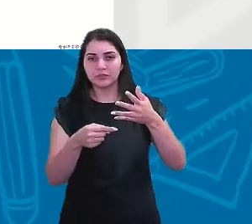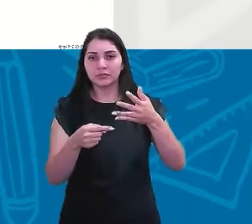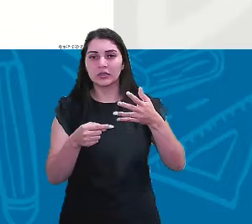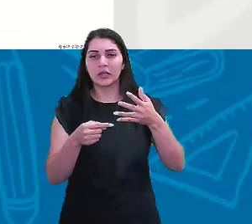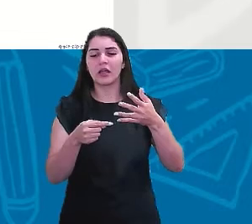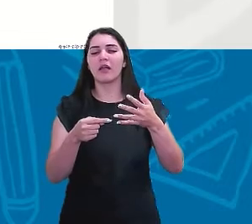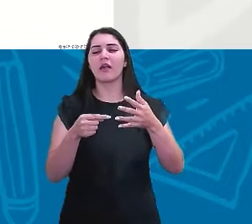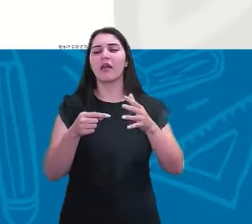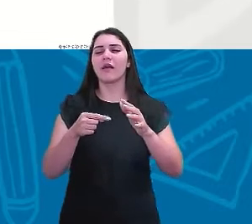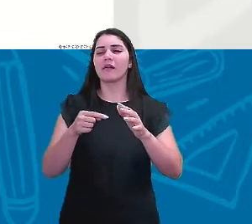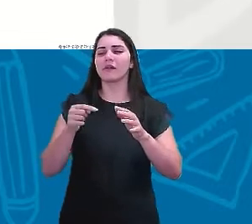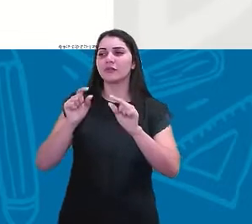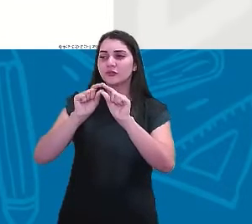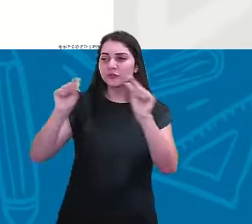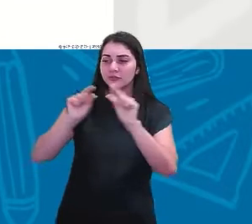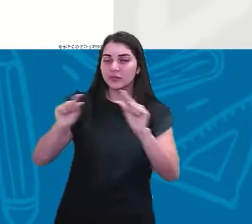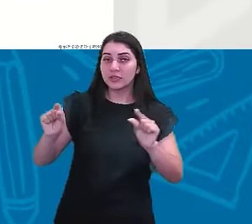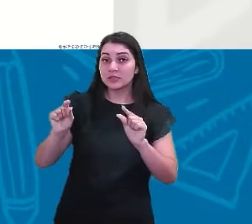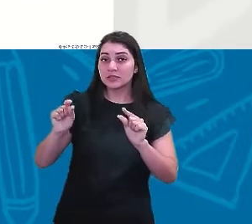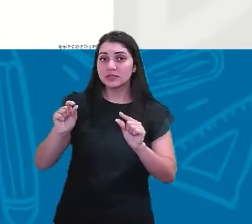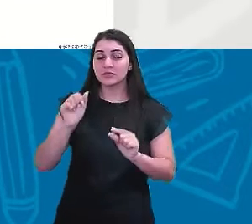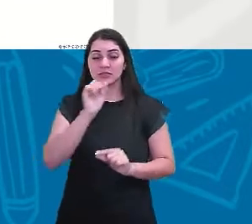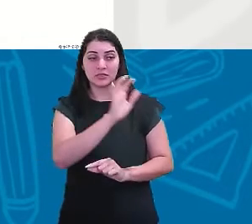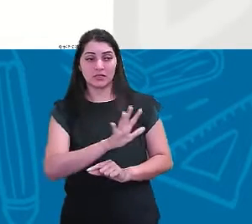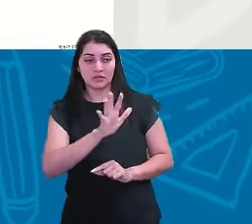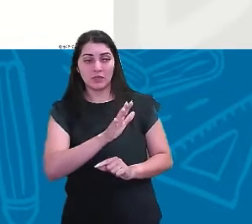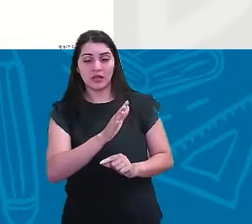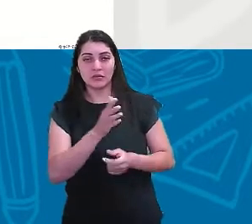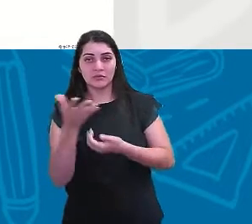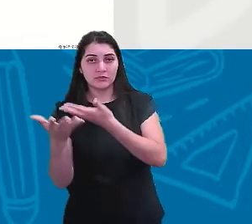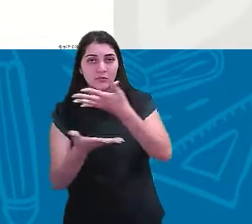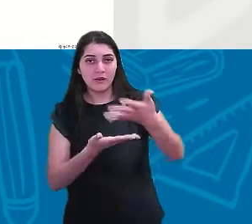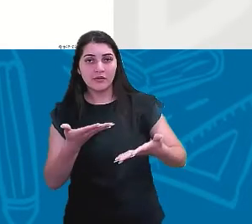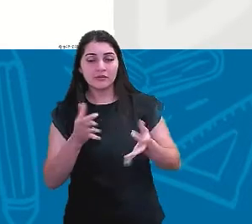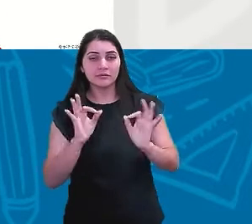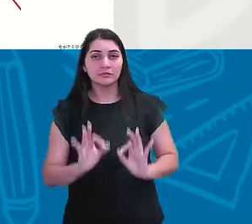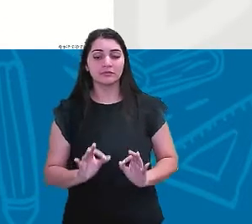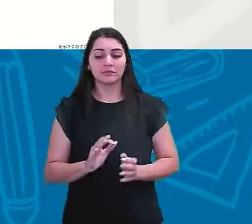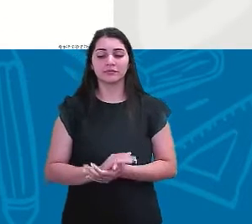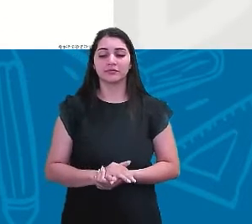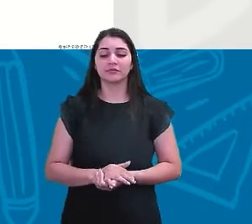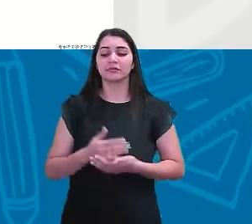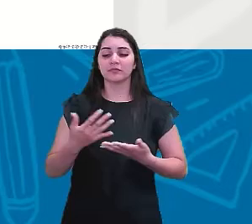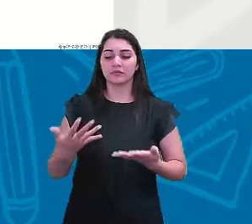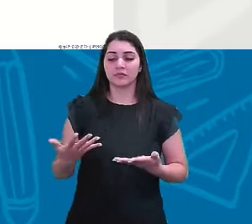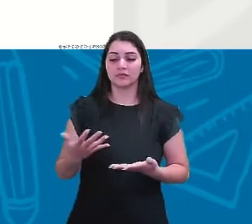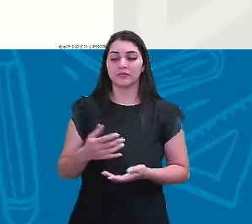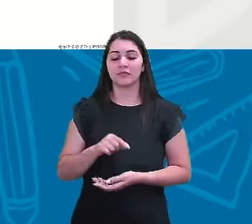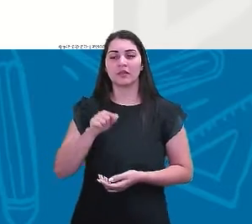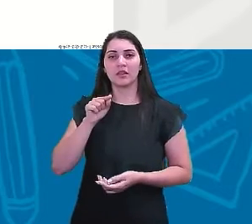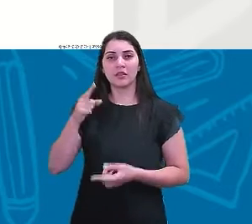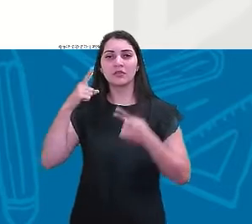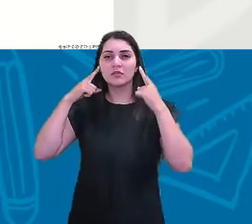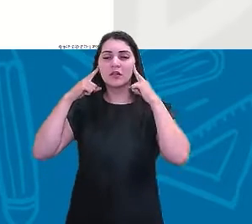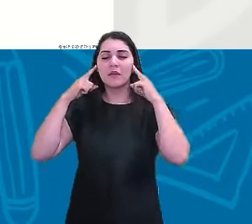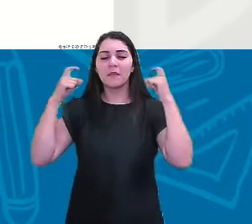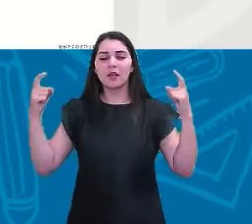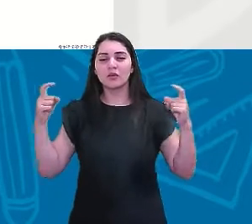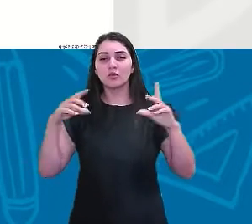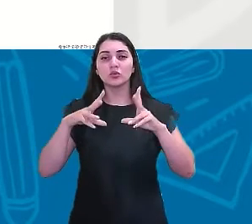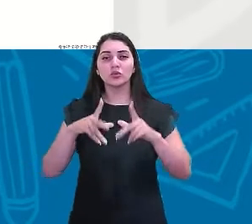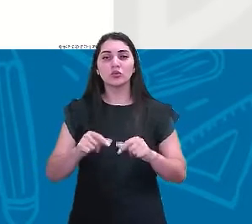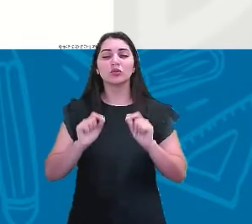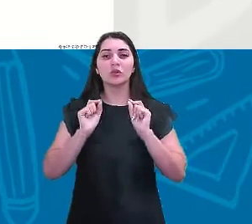essas imagens para a gente relacionar direitinho? Vamos lá. E aí? Esse barulhão todo, ele